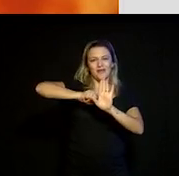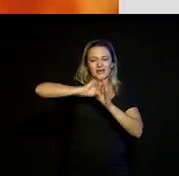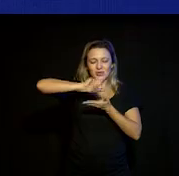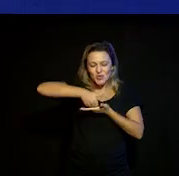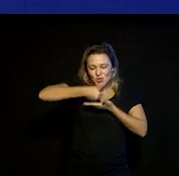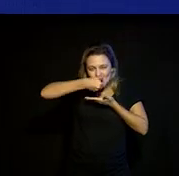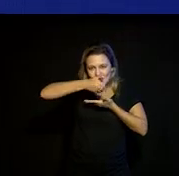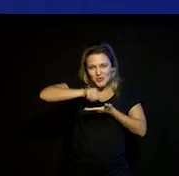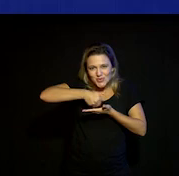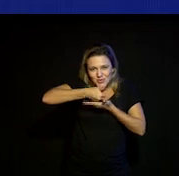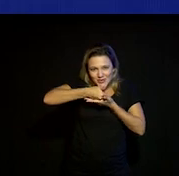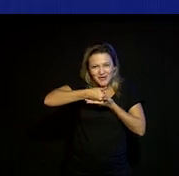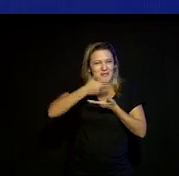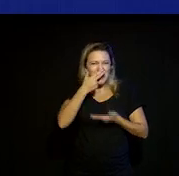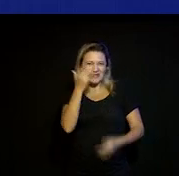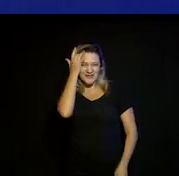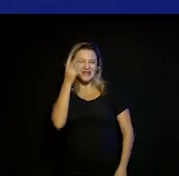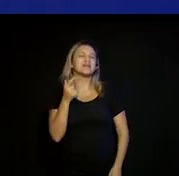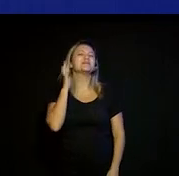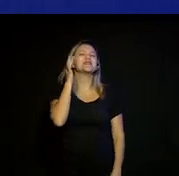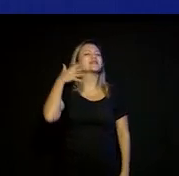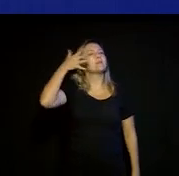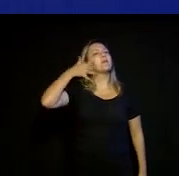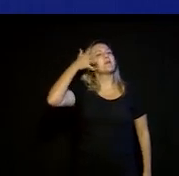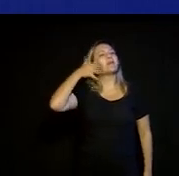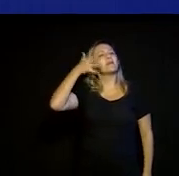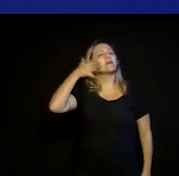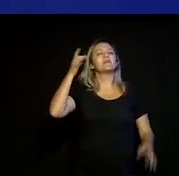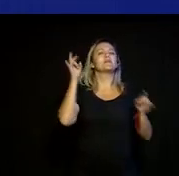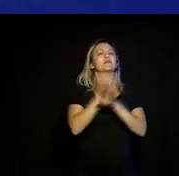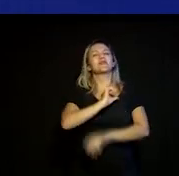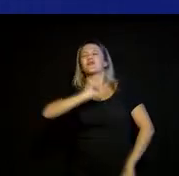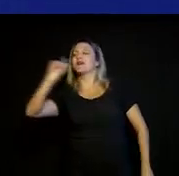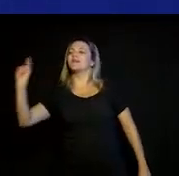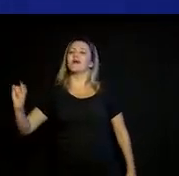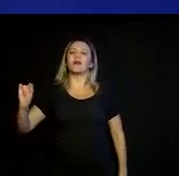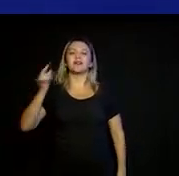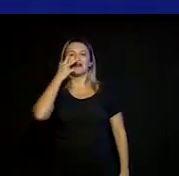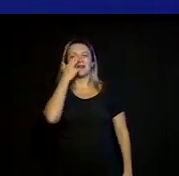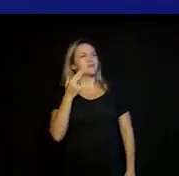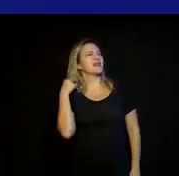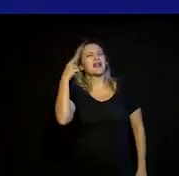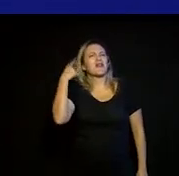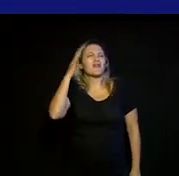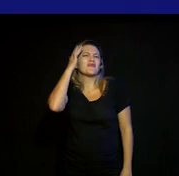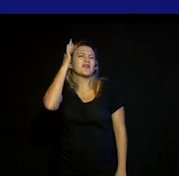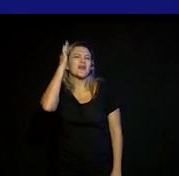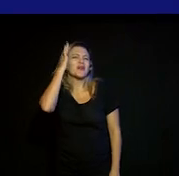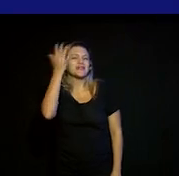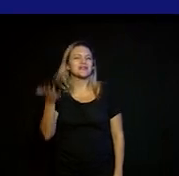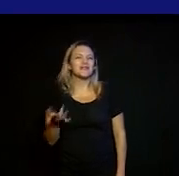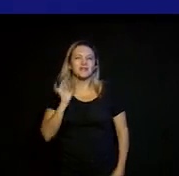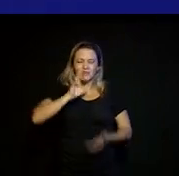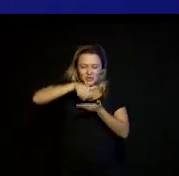Imaginem vocês se eu terminasse essa palestra aqui e fosse embora, o que vocês sairiam dizendo de mim por aí? É louca! É uma filósofa